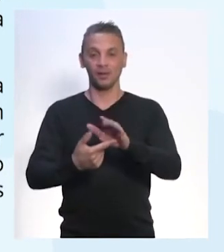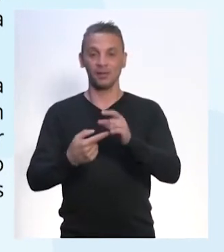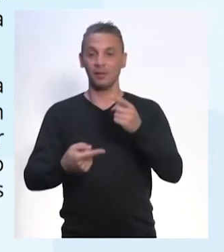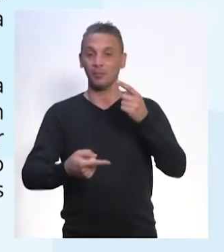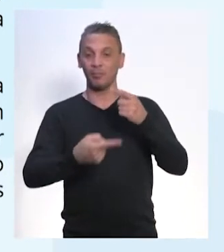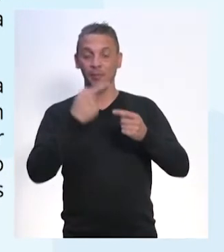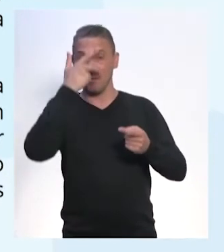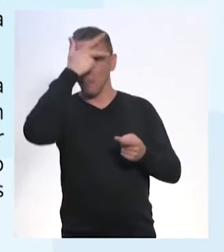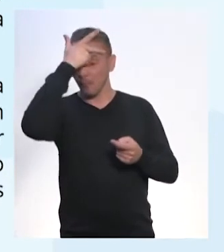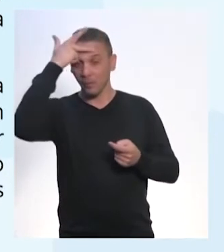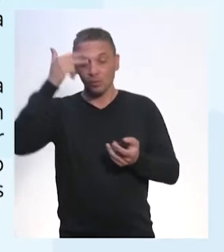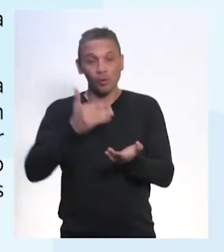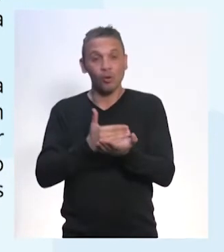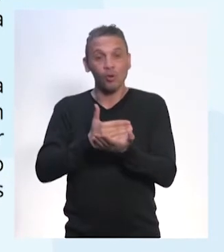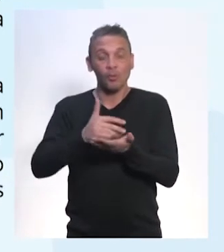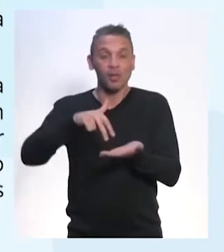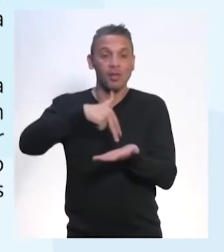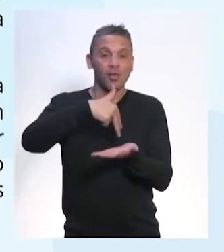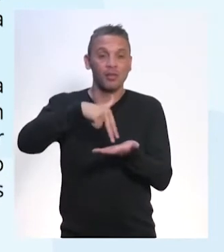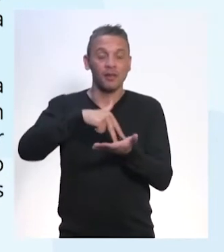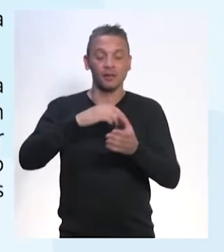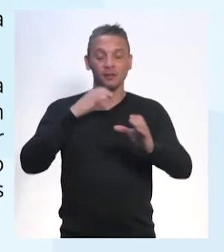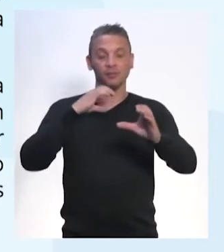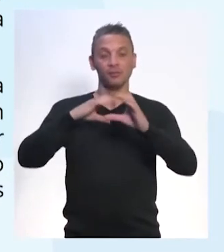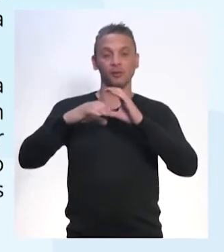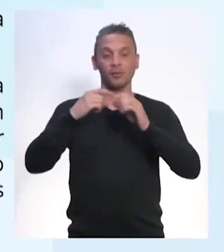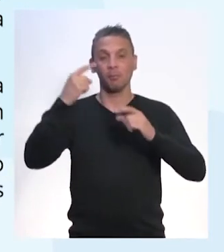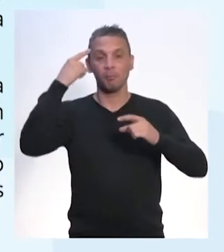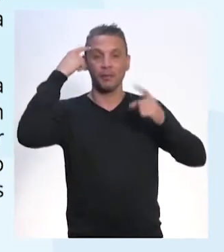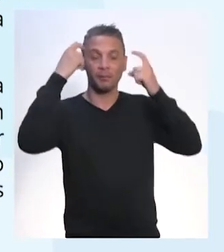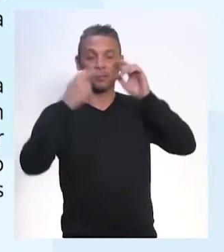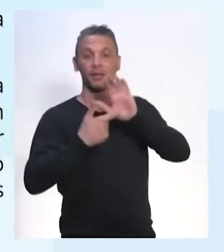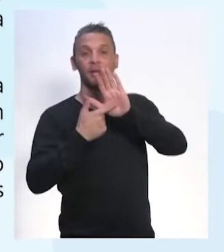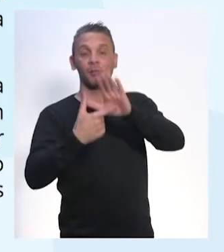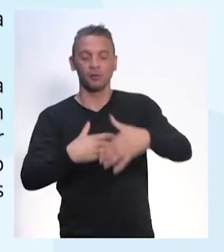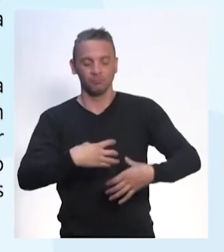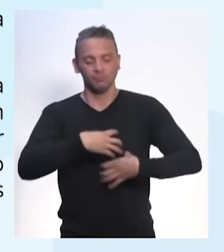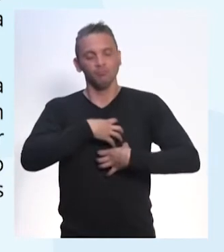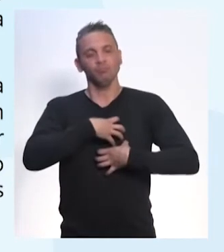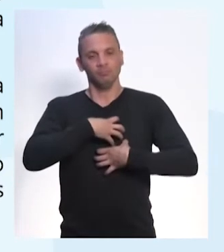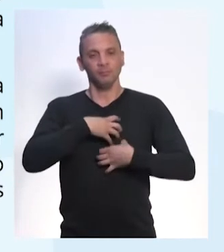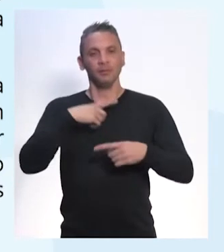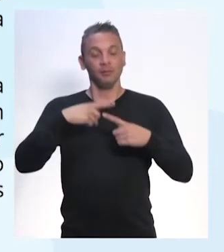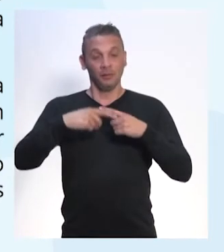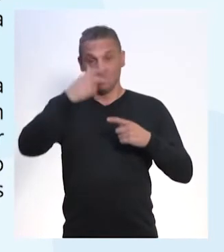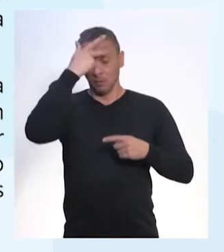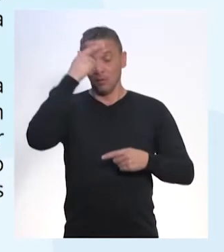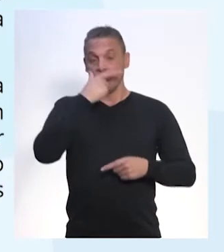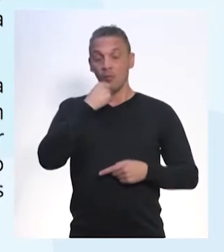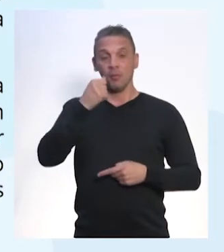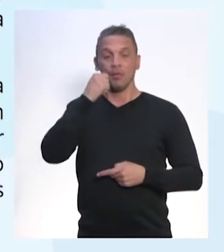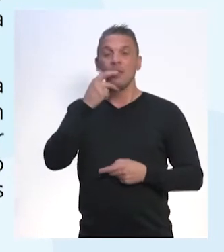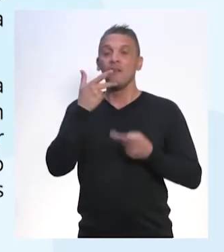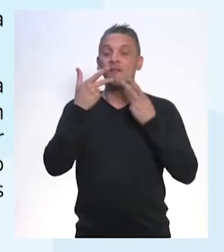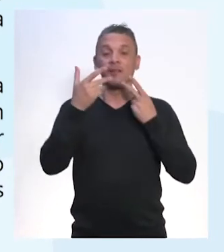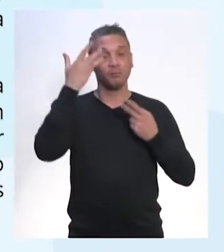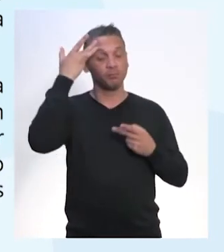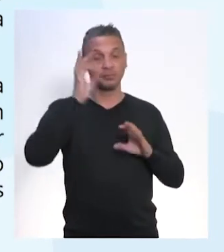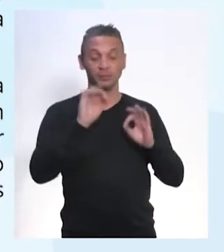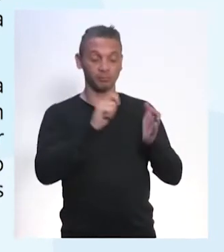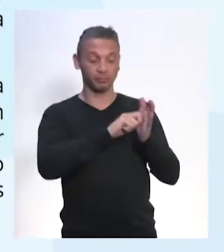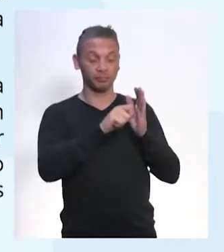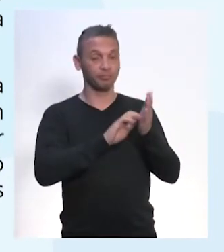com a finalidade de comunicar ideias e sentimentos, uma vez que os seres humanos ainda não dominavam a fala e tampouco haviam criado um sistema de